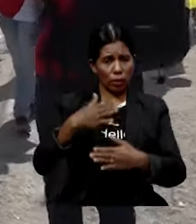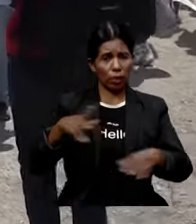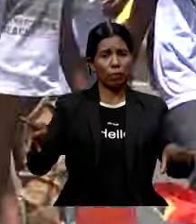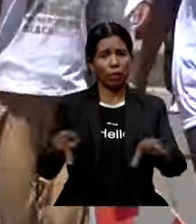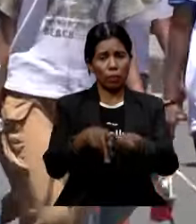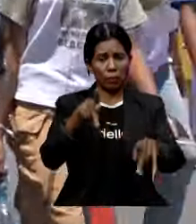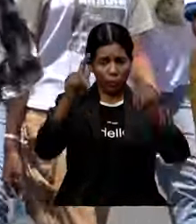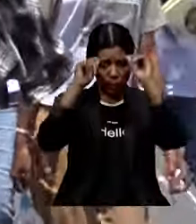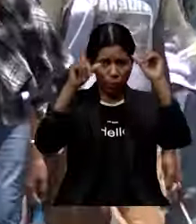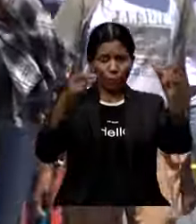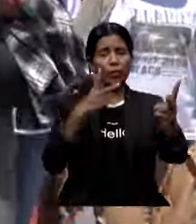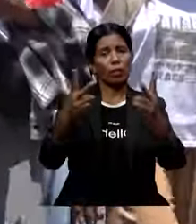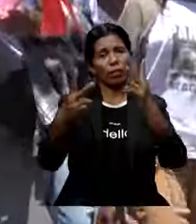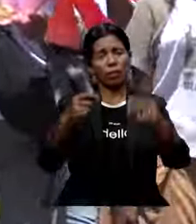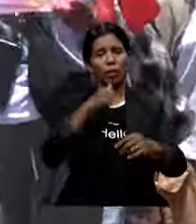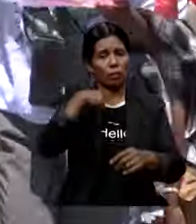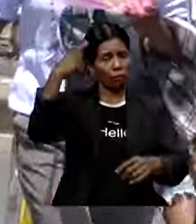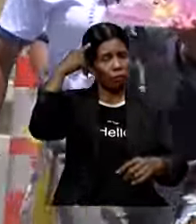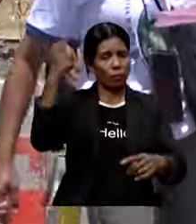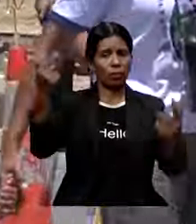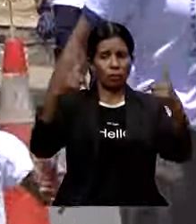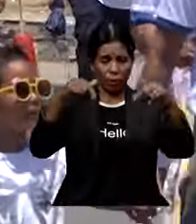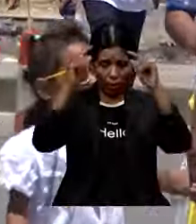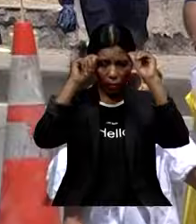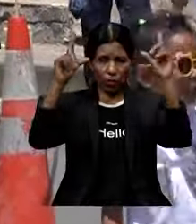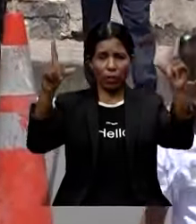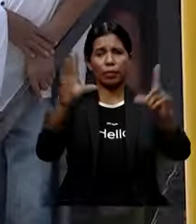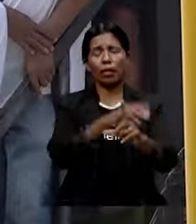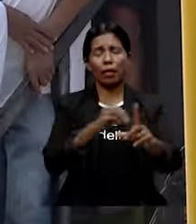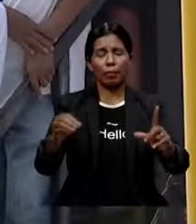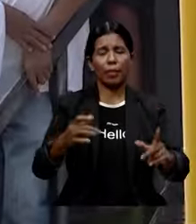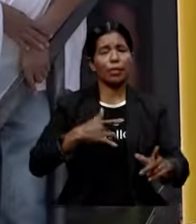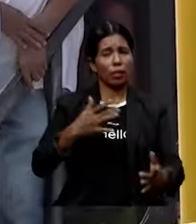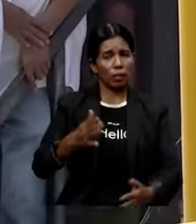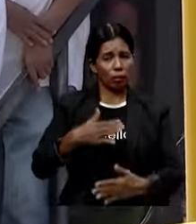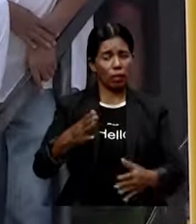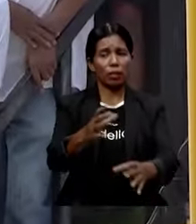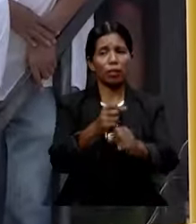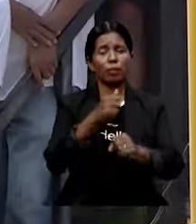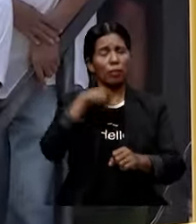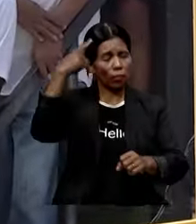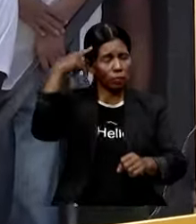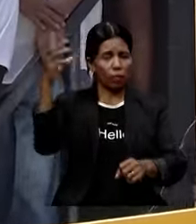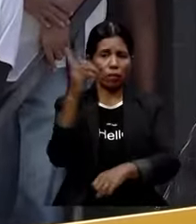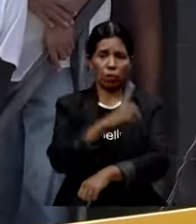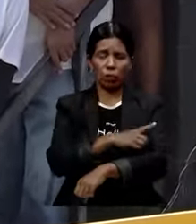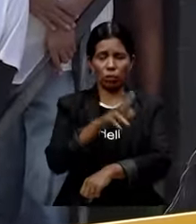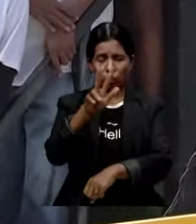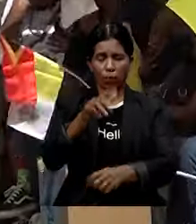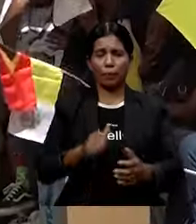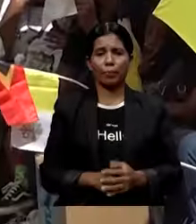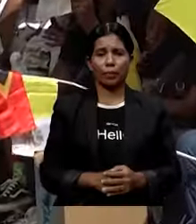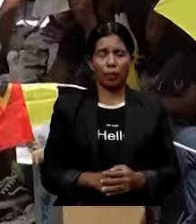Timor Leste durante visita sua santidade Papa Francisco e Timor Leste entusiasmo S Papa durante Loro